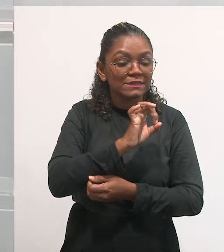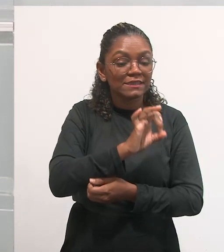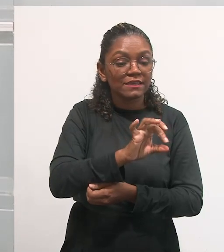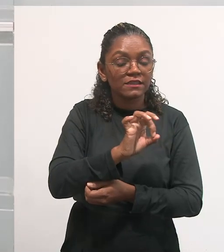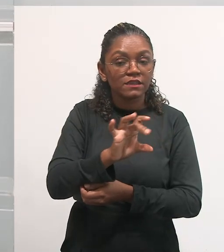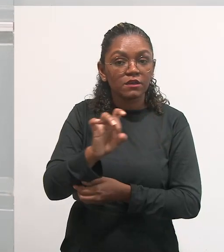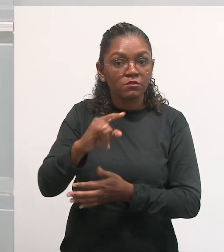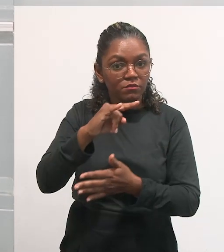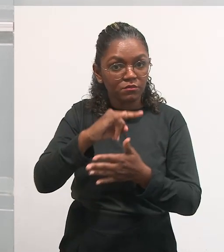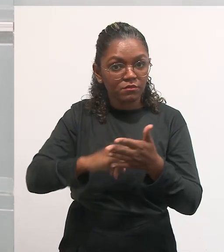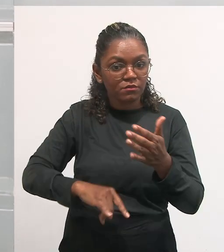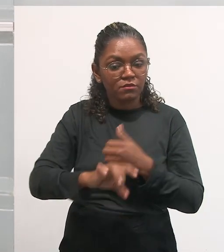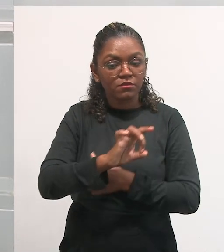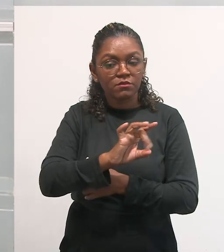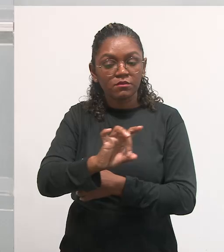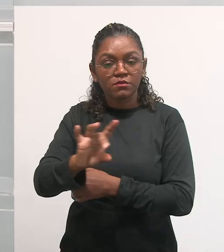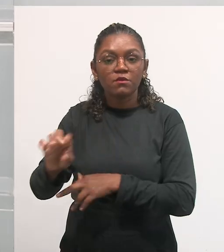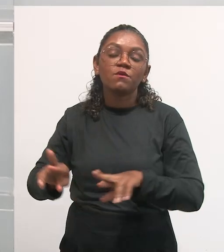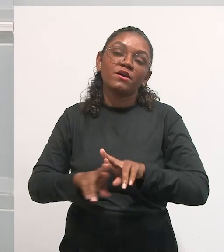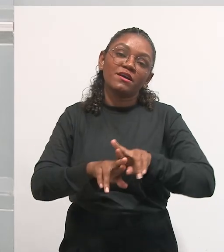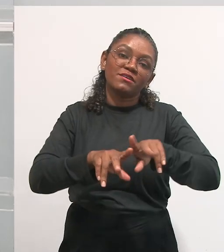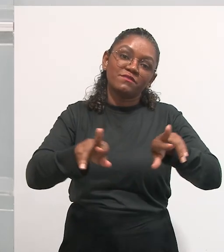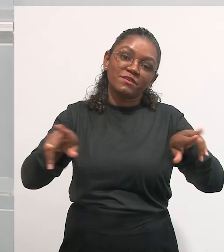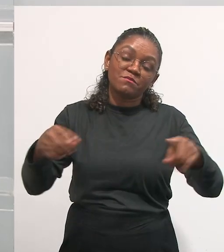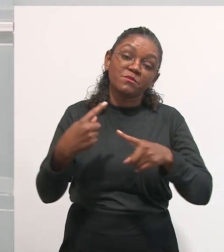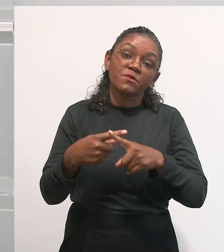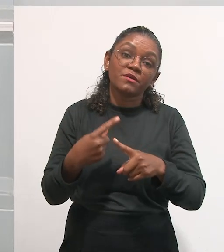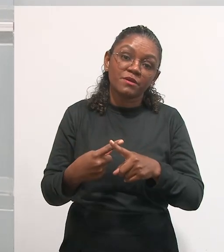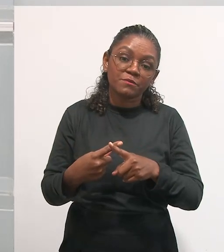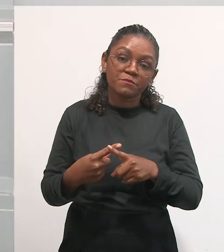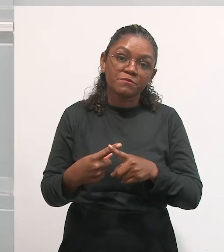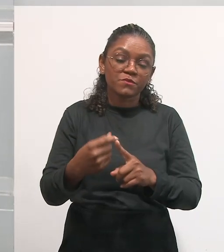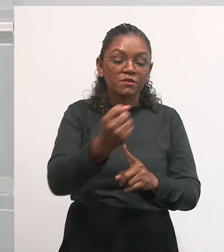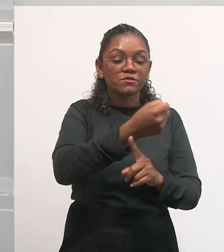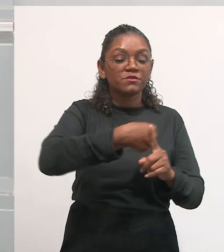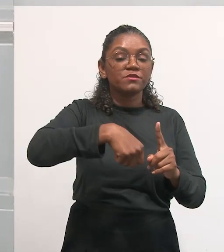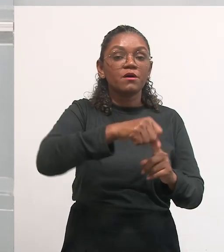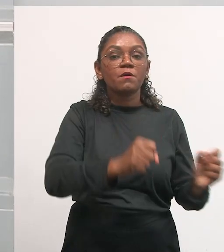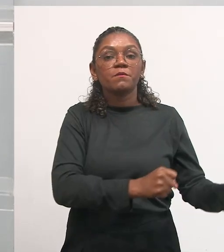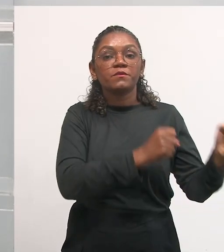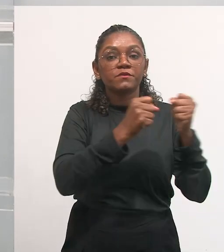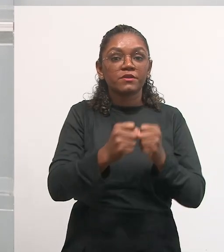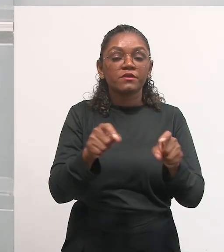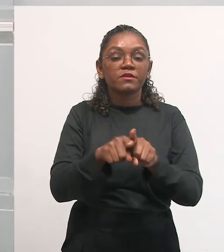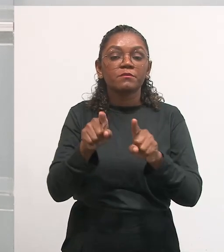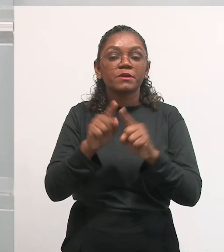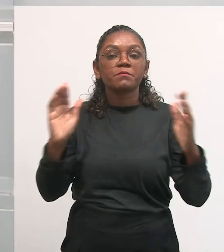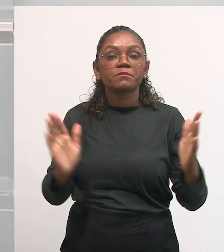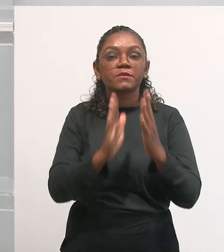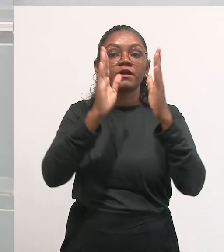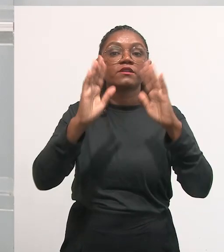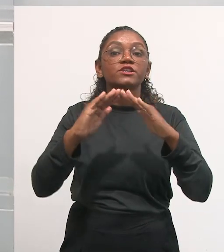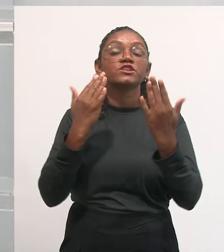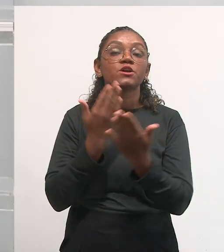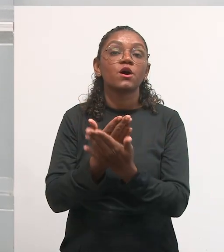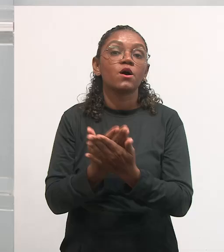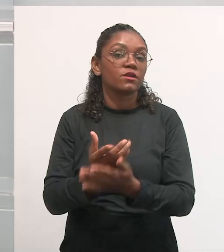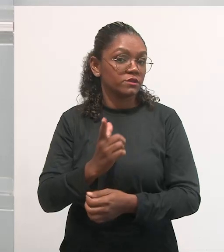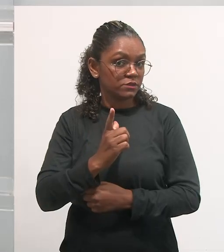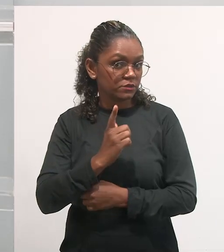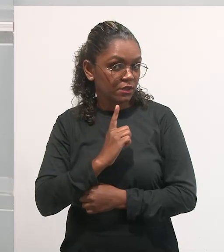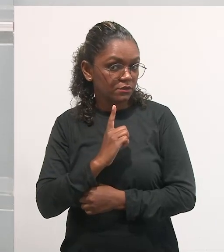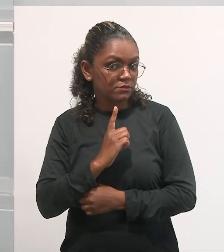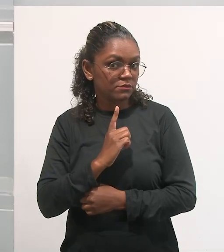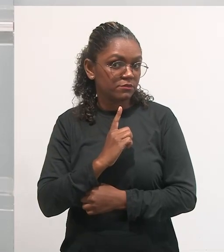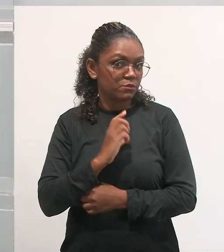está imbricado pelo poder social e pelo Impacto que a escola vai ter sobre